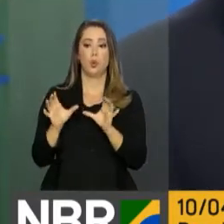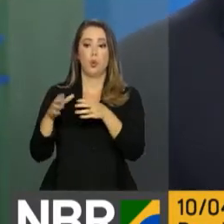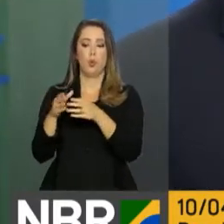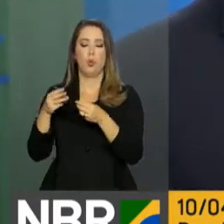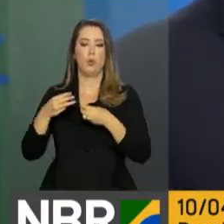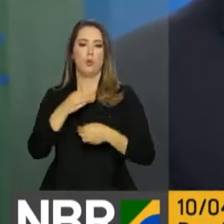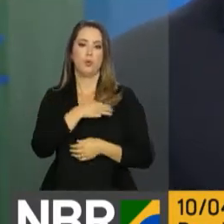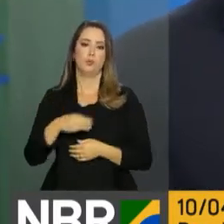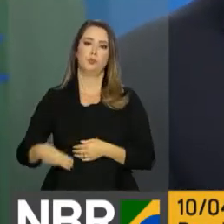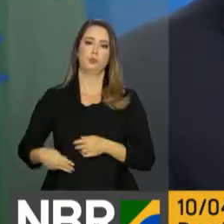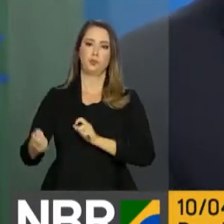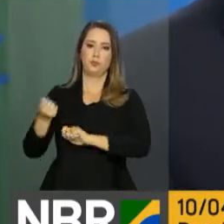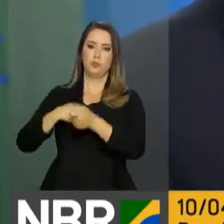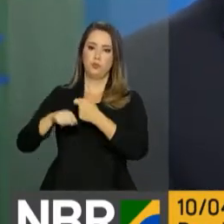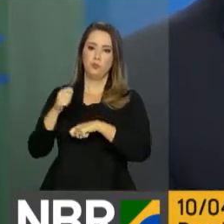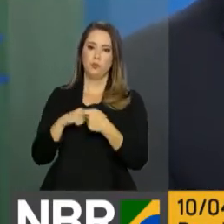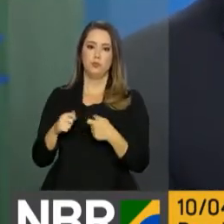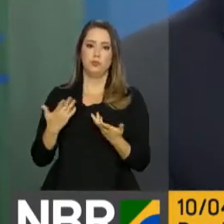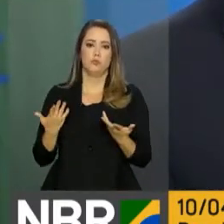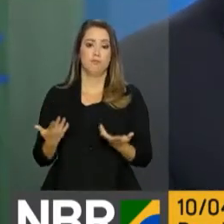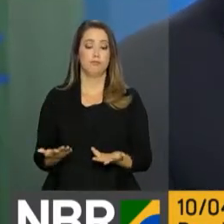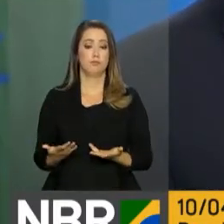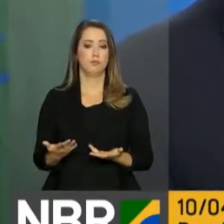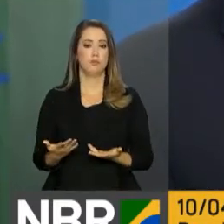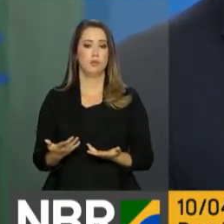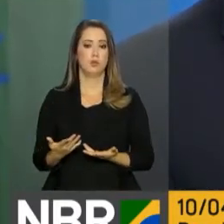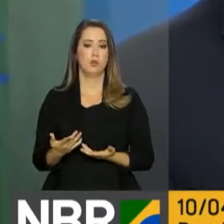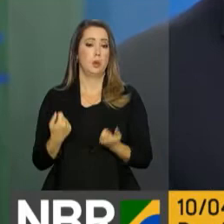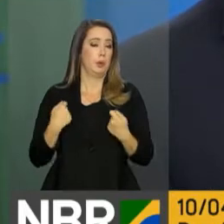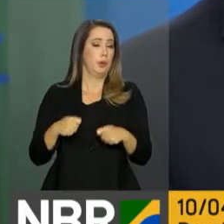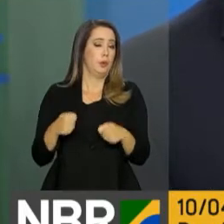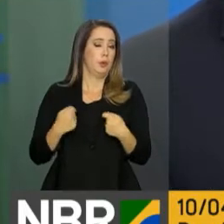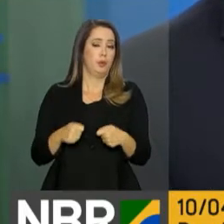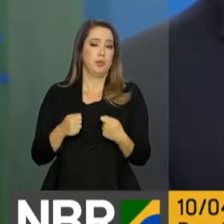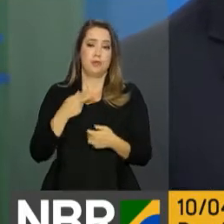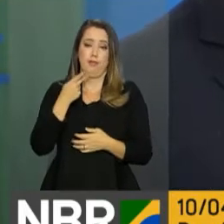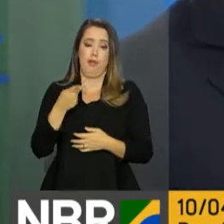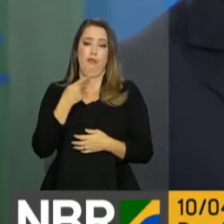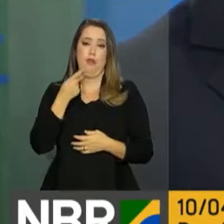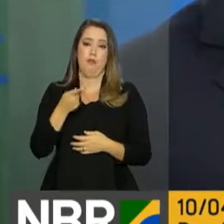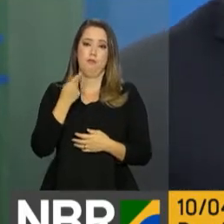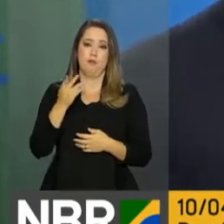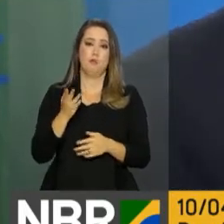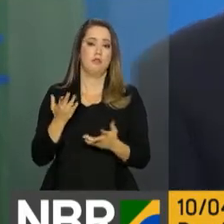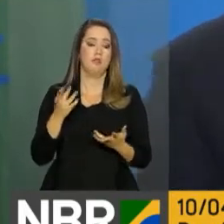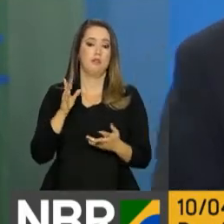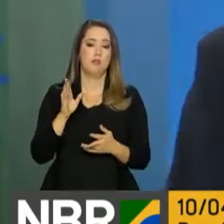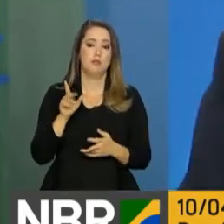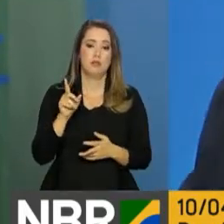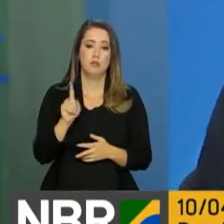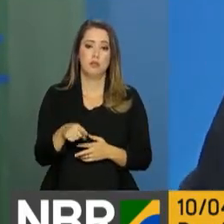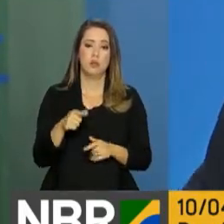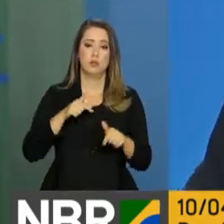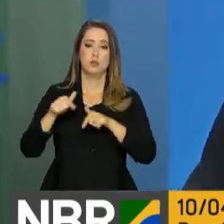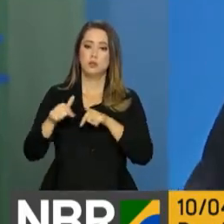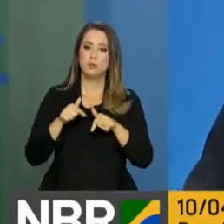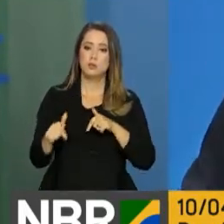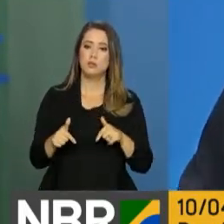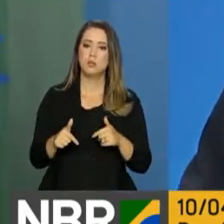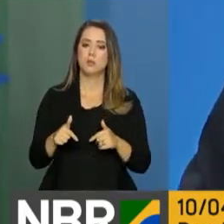Fazenda. Eu não preciso insistir no quanto o